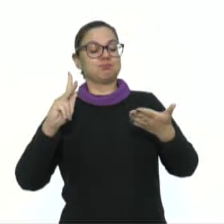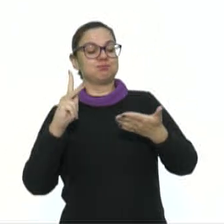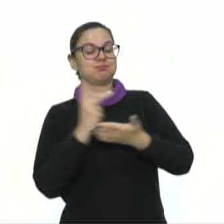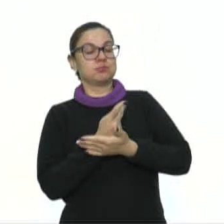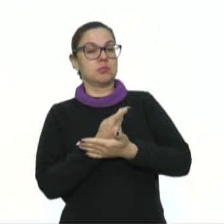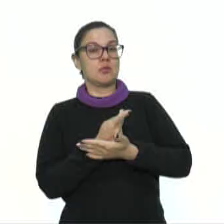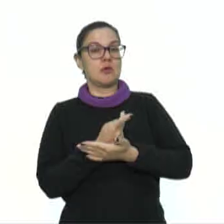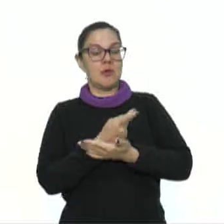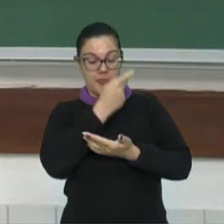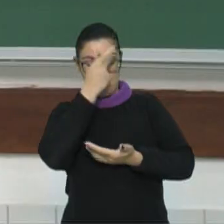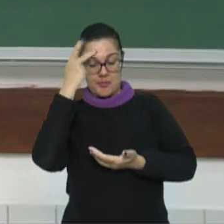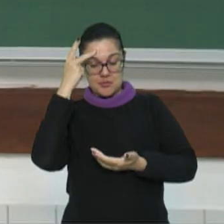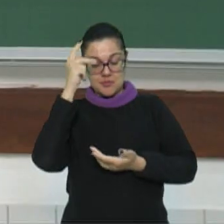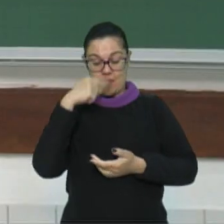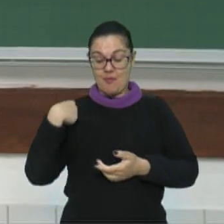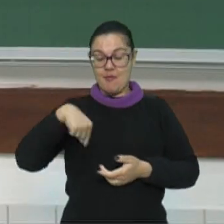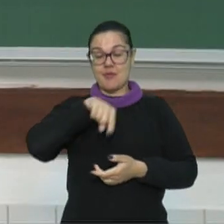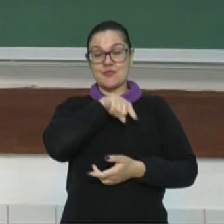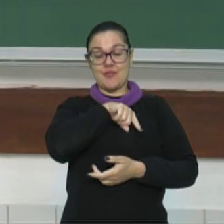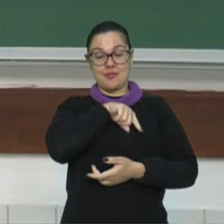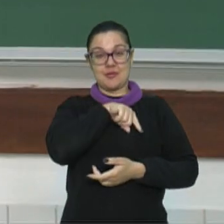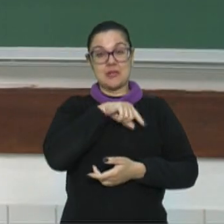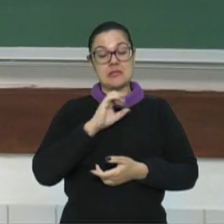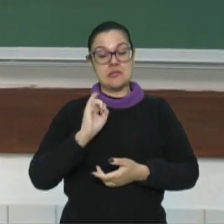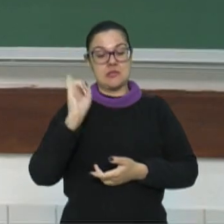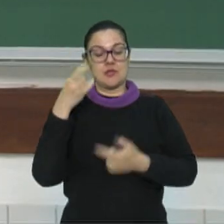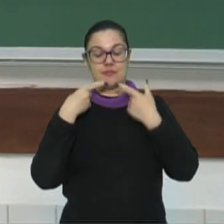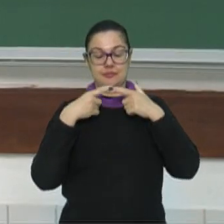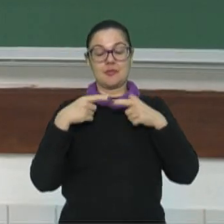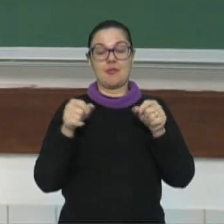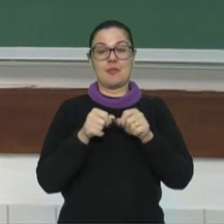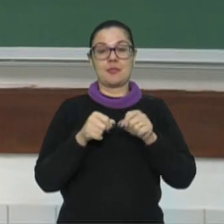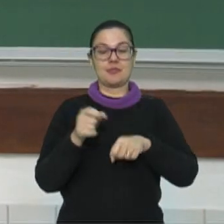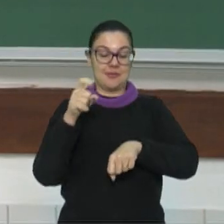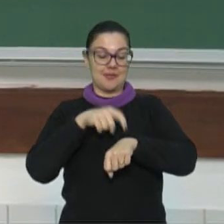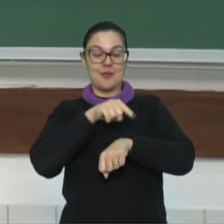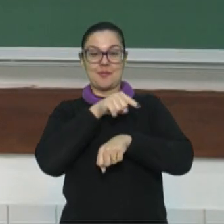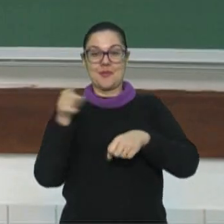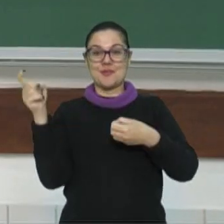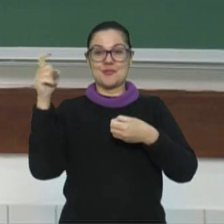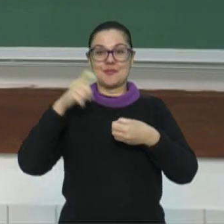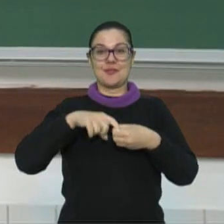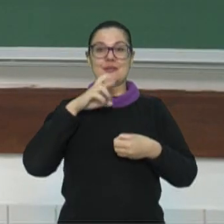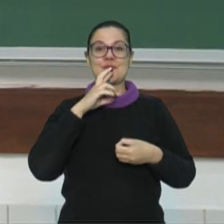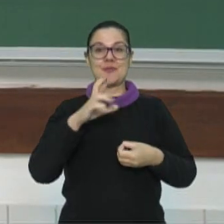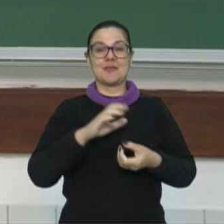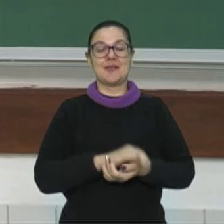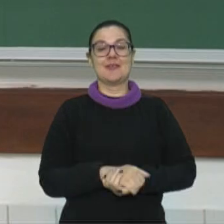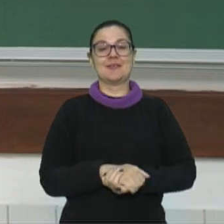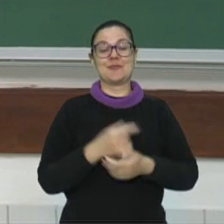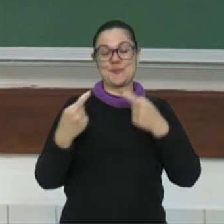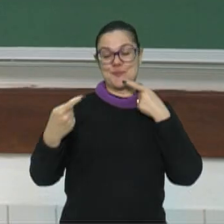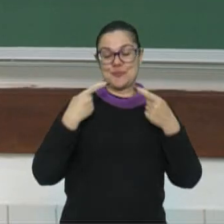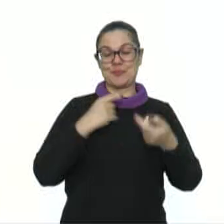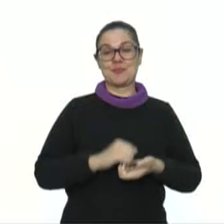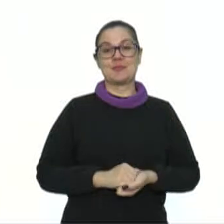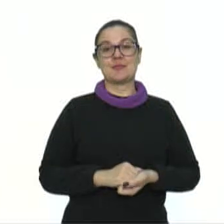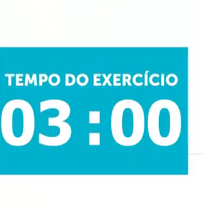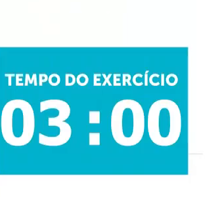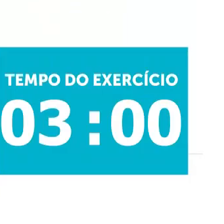que acontecem conosco quando a gente faz isso? Tempo e eu volto para a gente continuar a nossa discussão, tá bom?